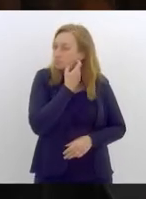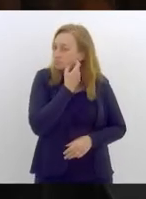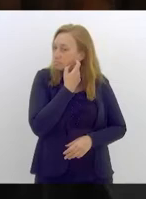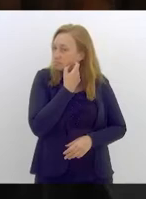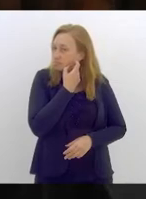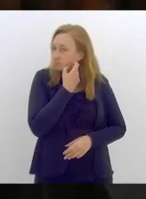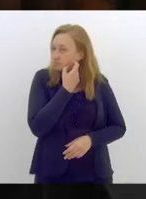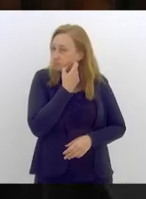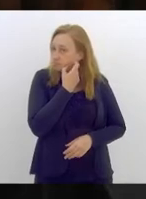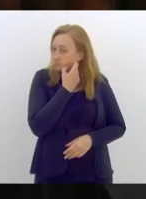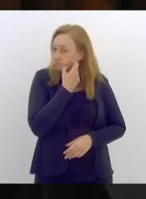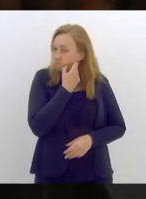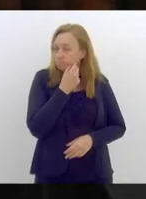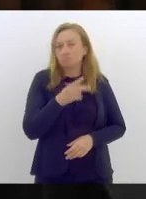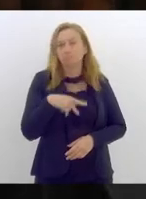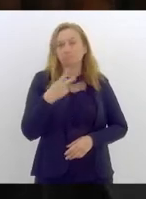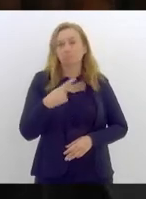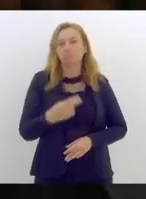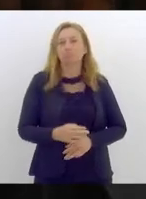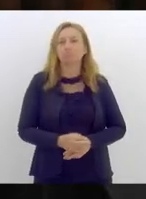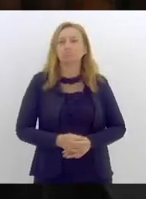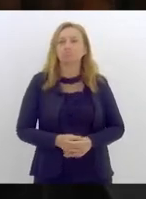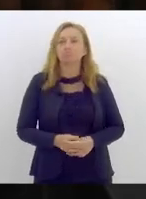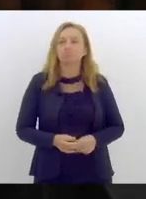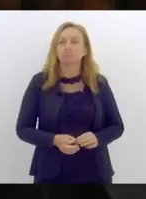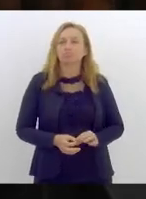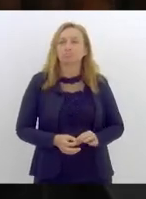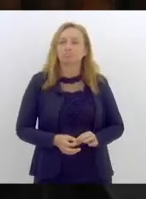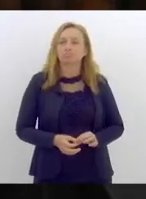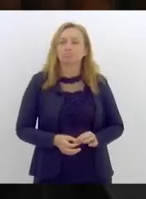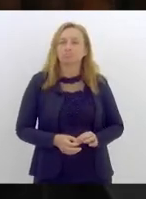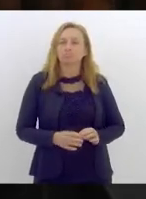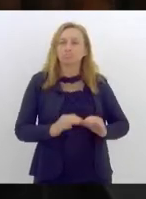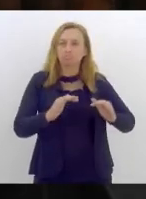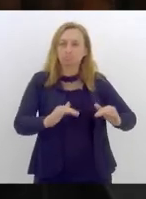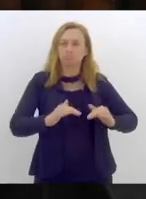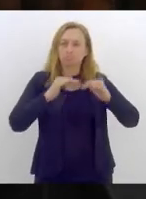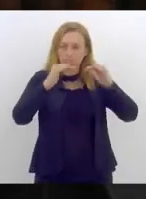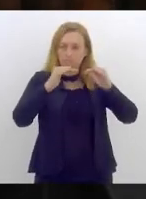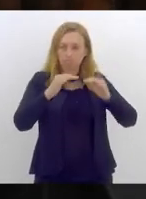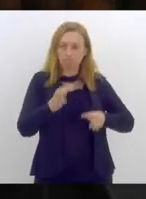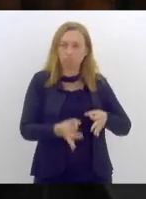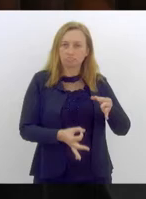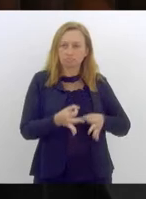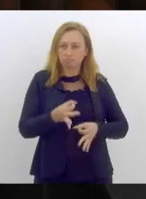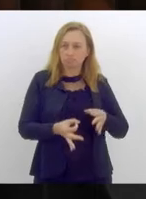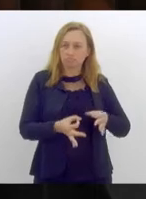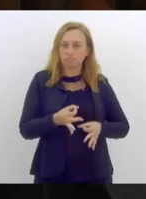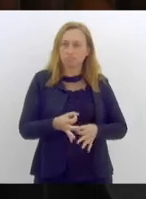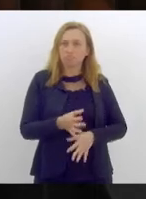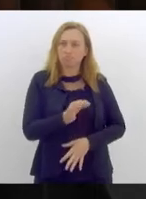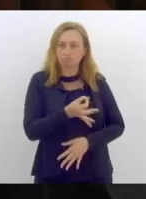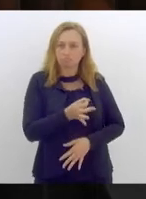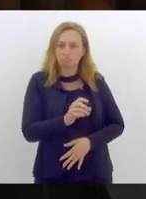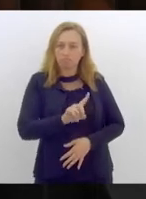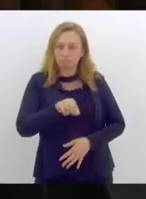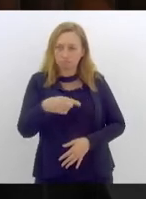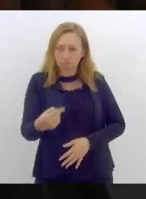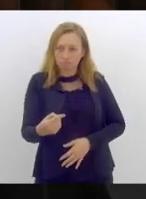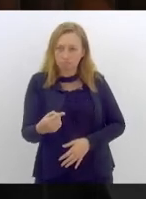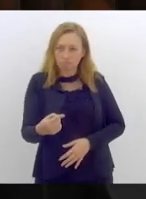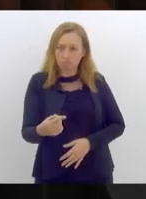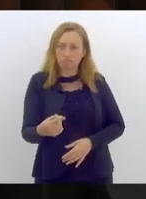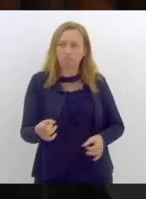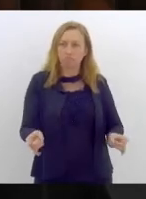e afirmou que iria ao Supremo Possivelmente depois de ter terminado